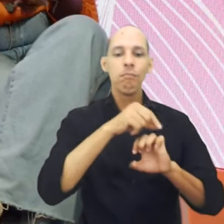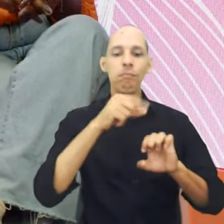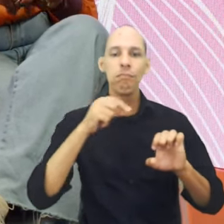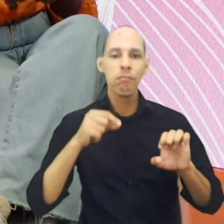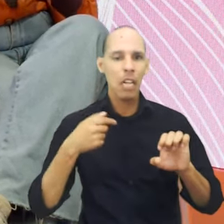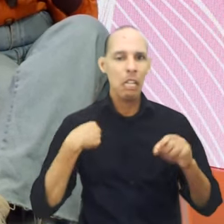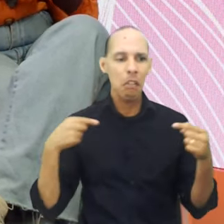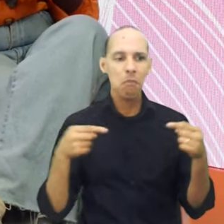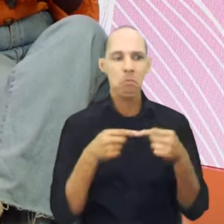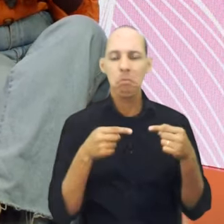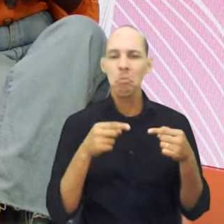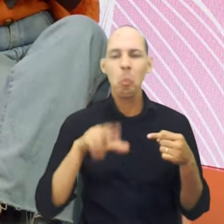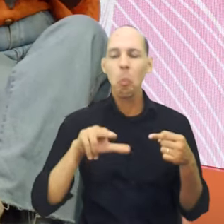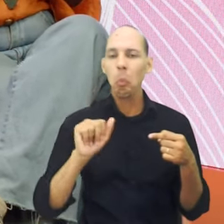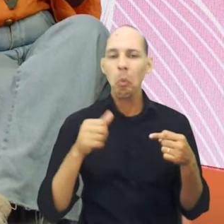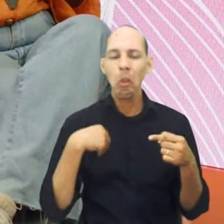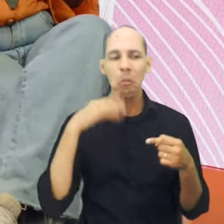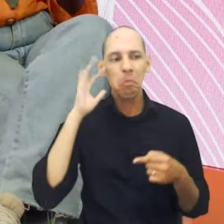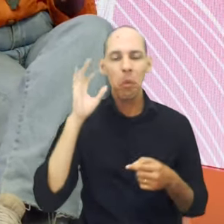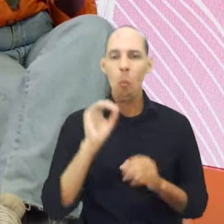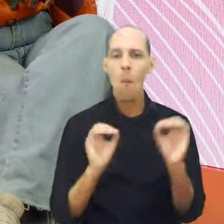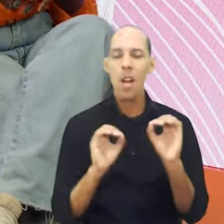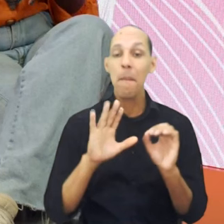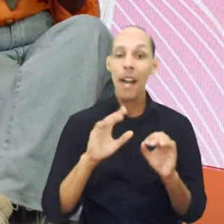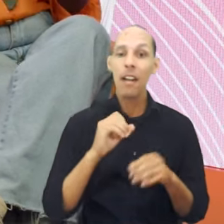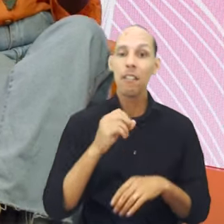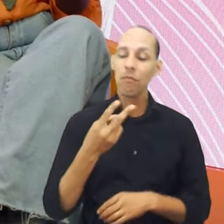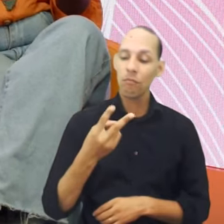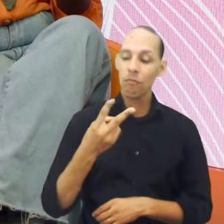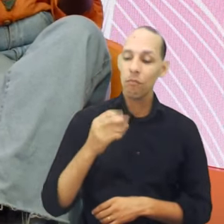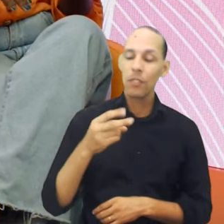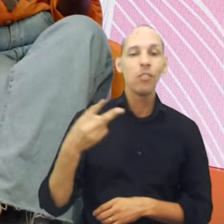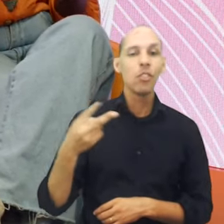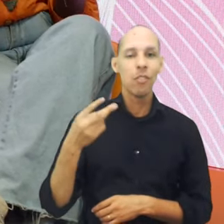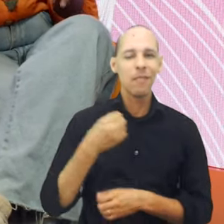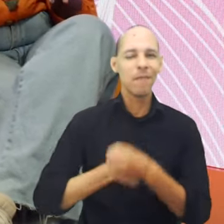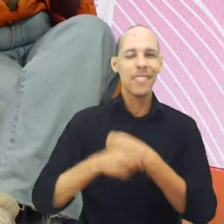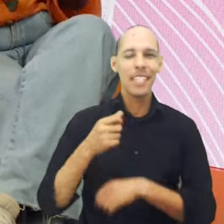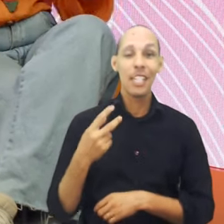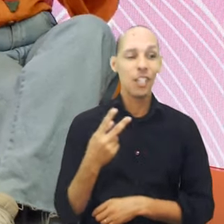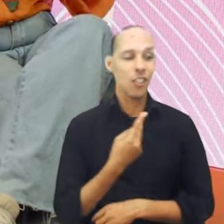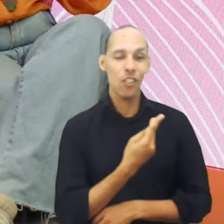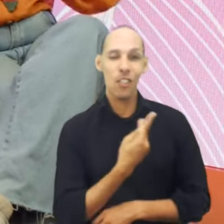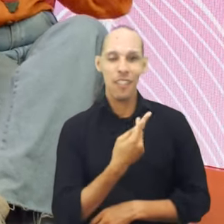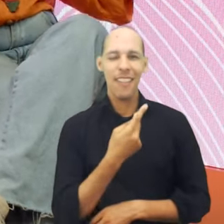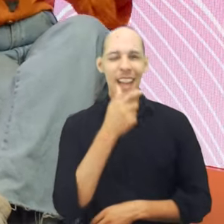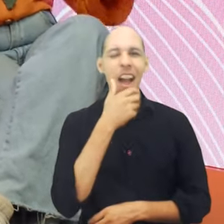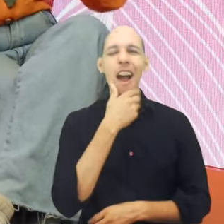radar. E aí, quando foi 2022, eu conheci hoje o meu atual esposo e a nossa vida foi